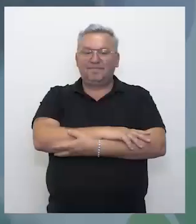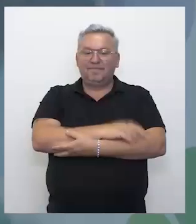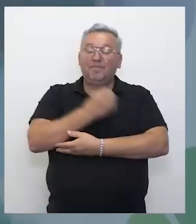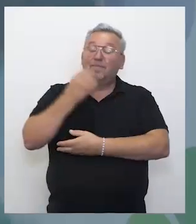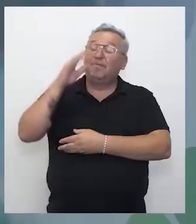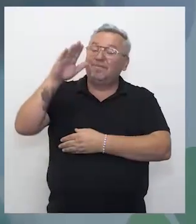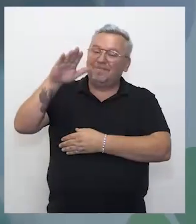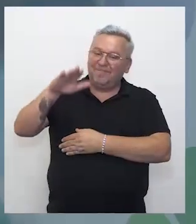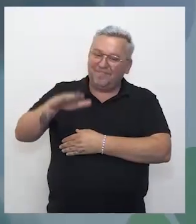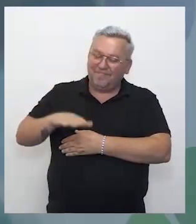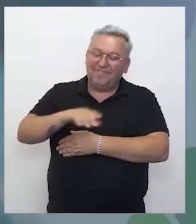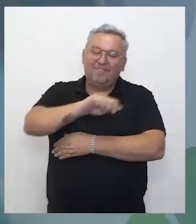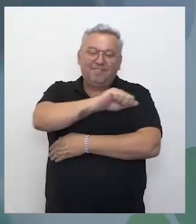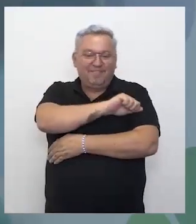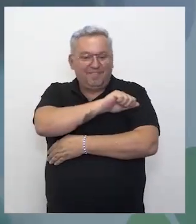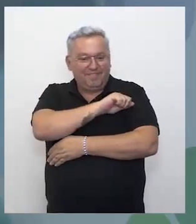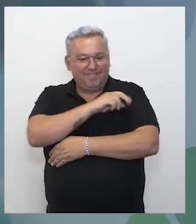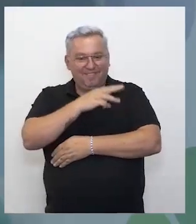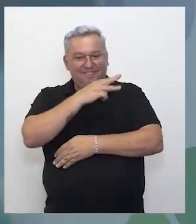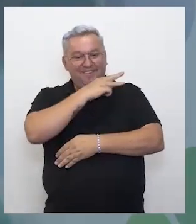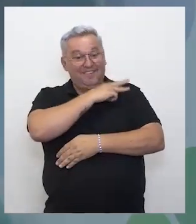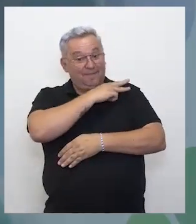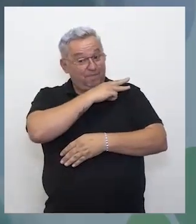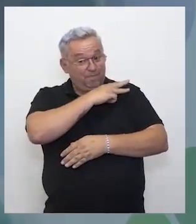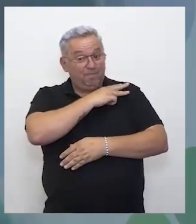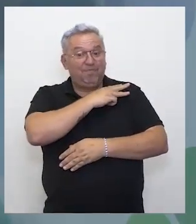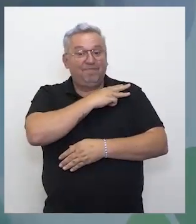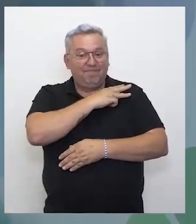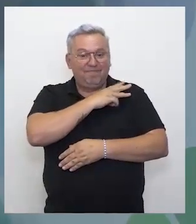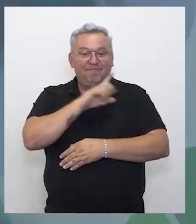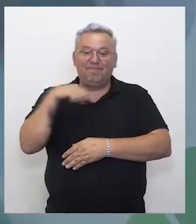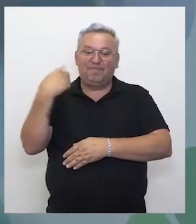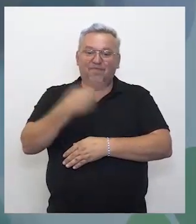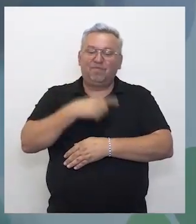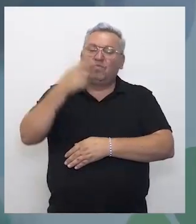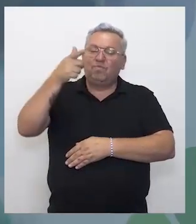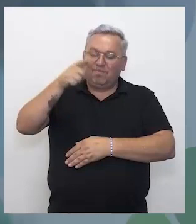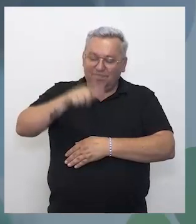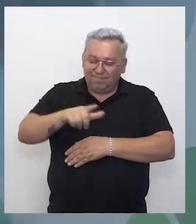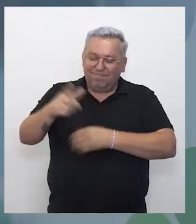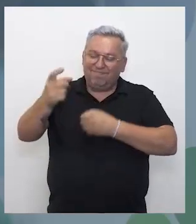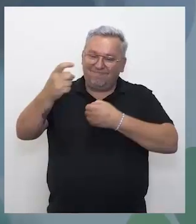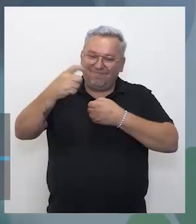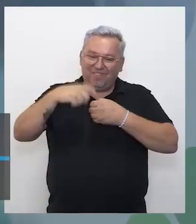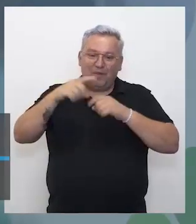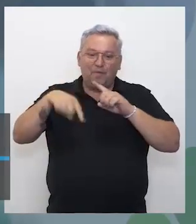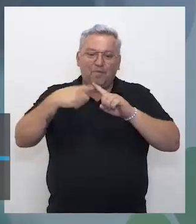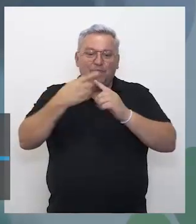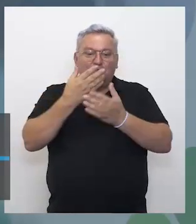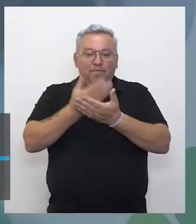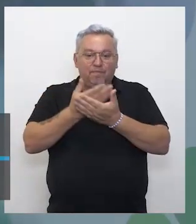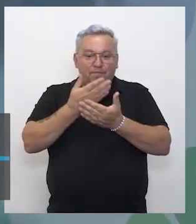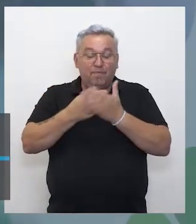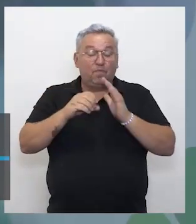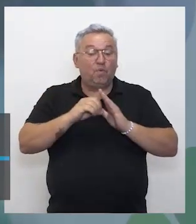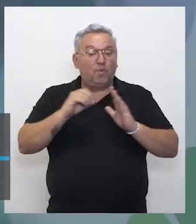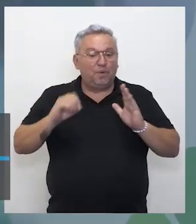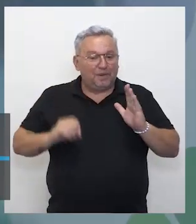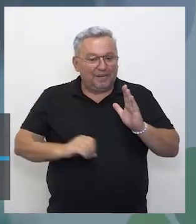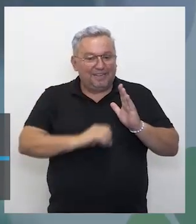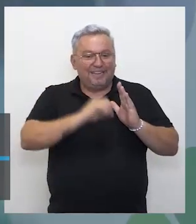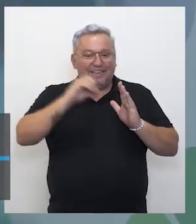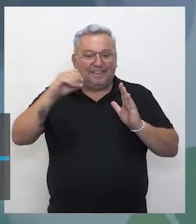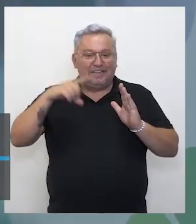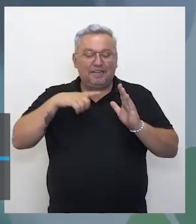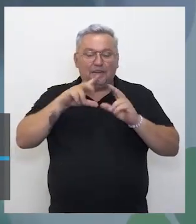Boa noite, alunos da terceira série do ensino médio. Nós estamos aqui de volta para uma aula no Centro de Mídias que tem